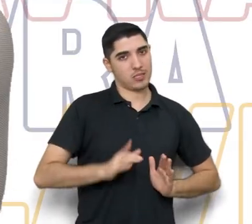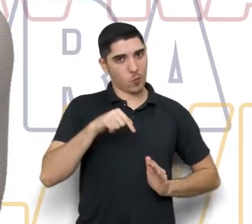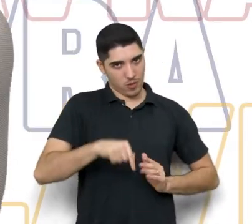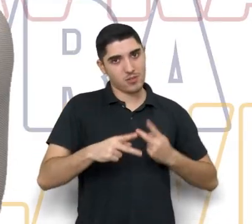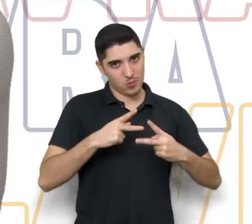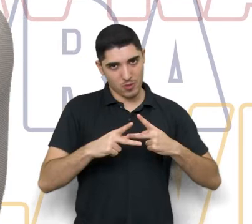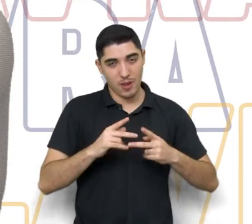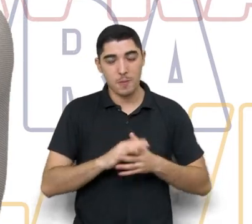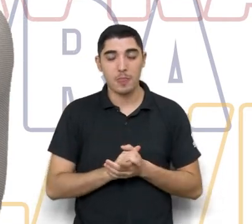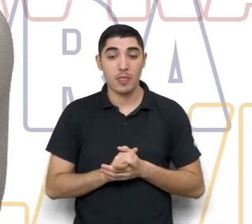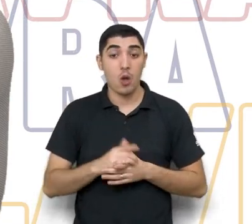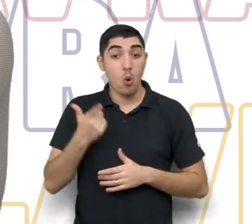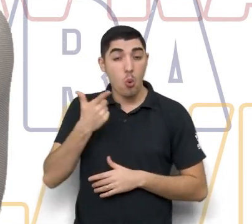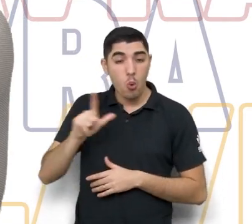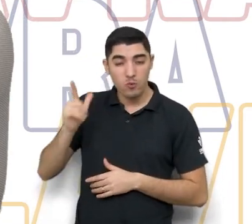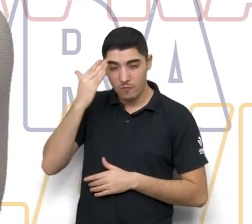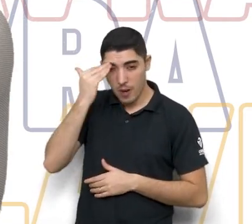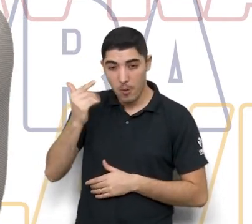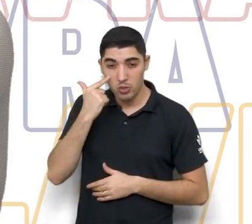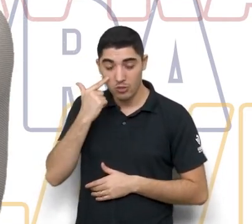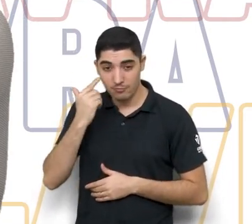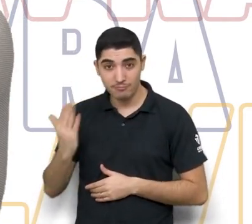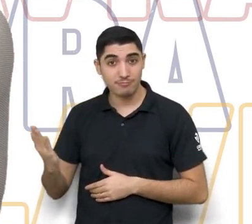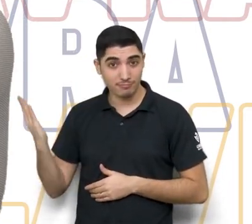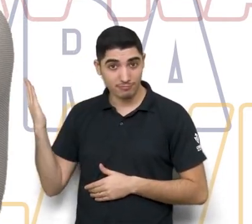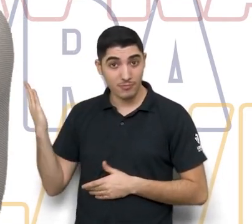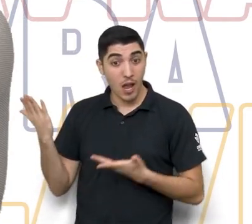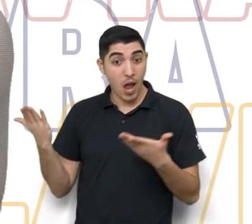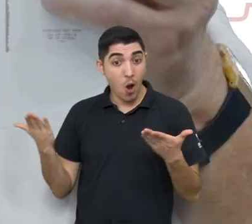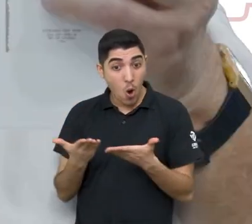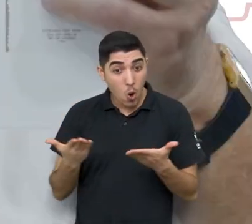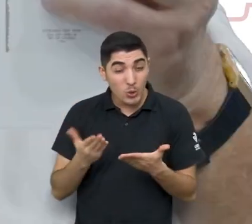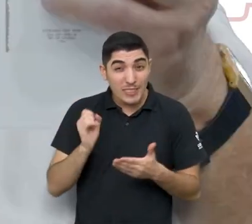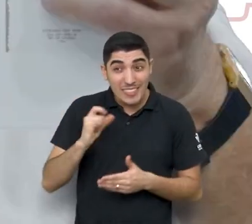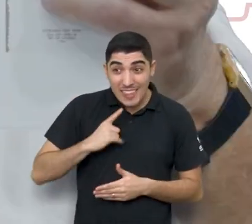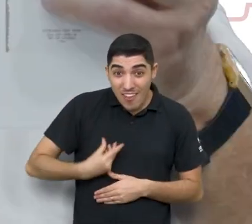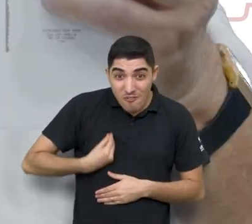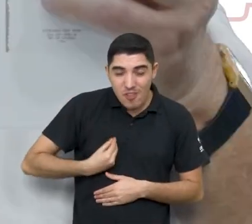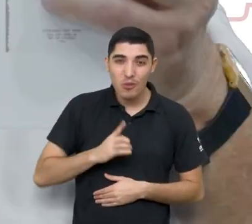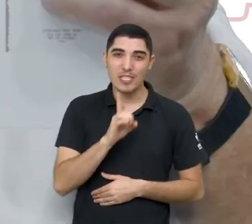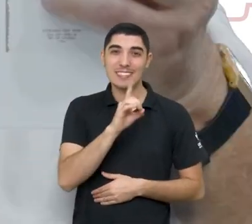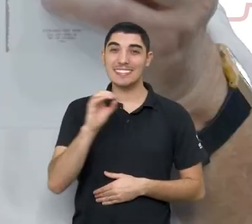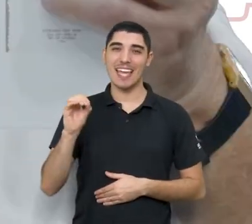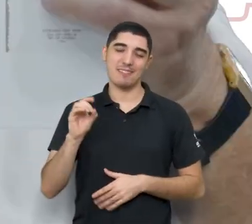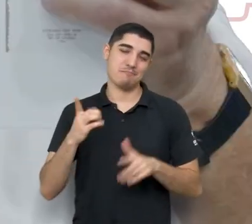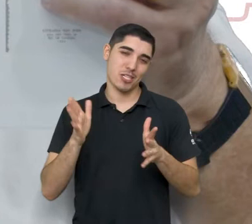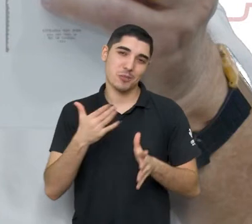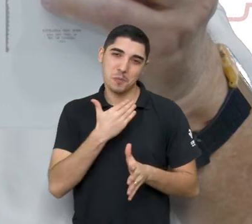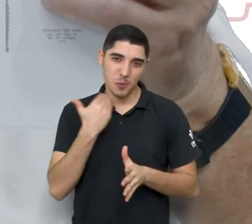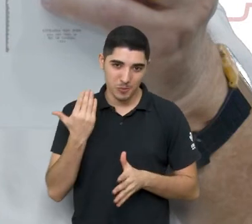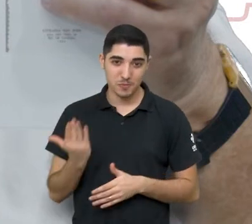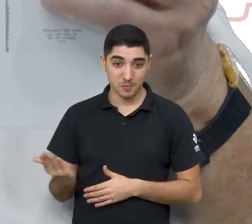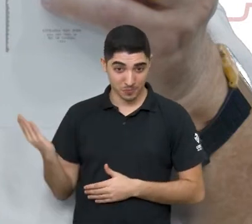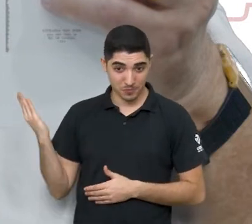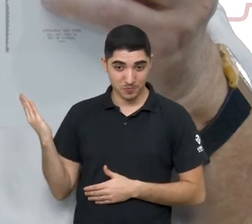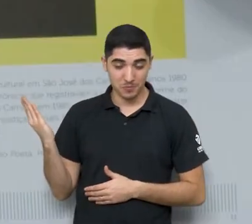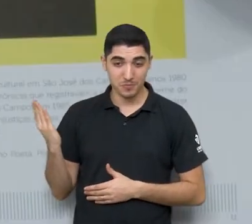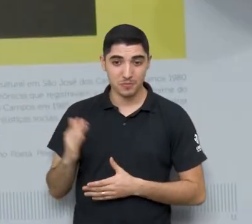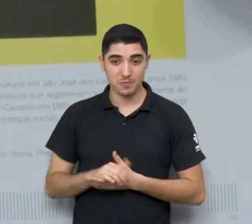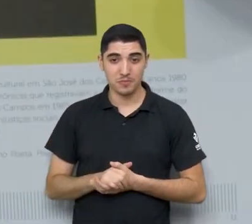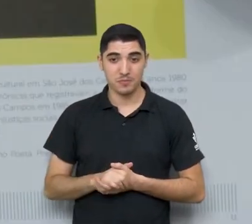grande poeta também, esse aqui, se vivo estivesse, estaria completando 100 anos de idade. Aliás, um ano emblemático, 1922, porque esse